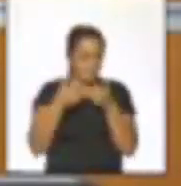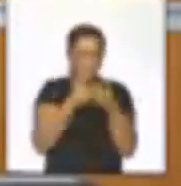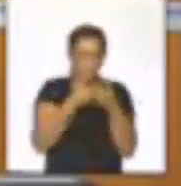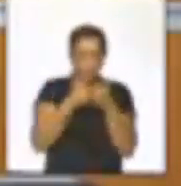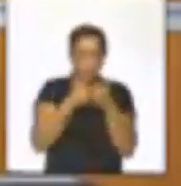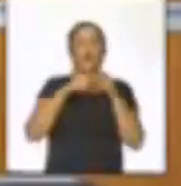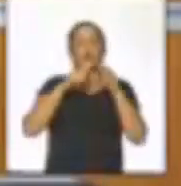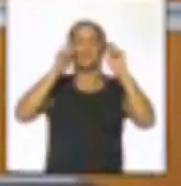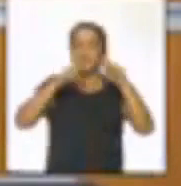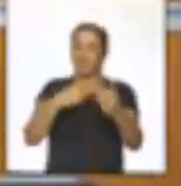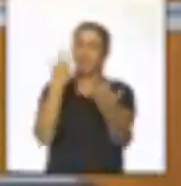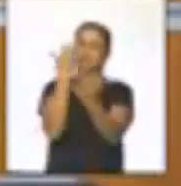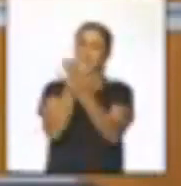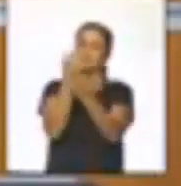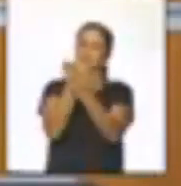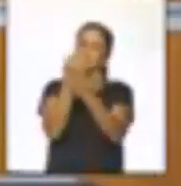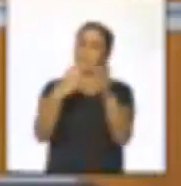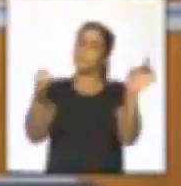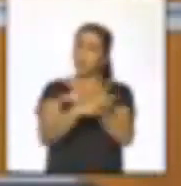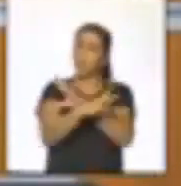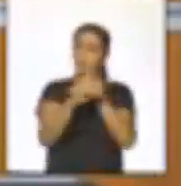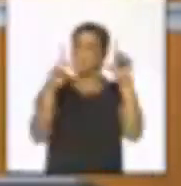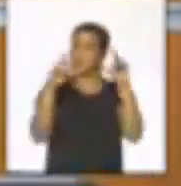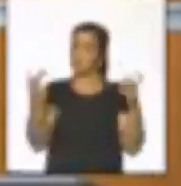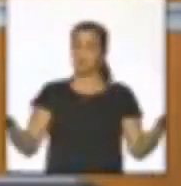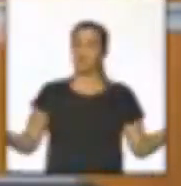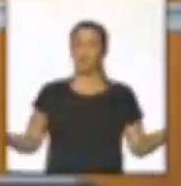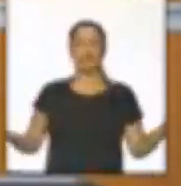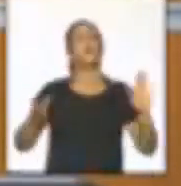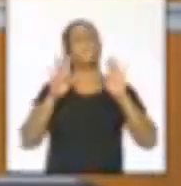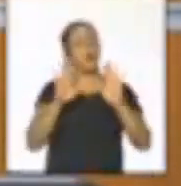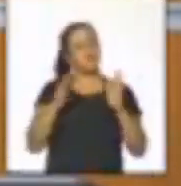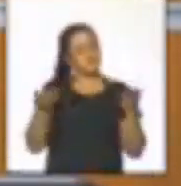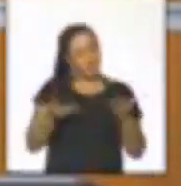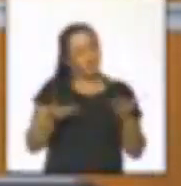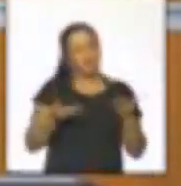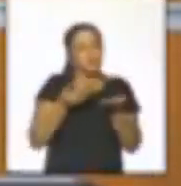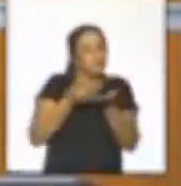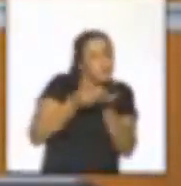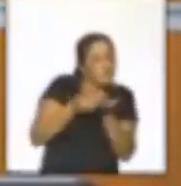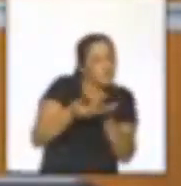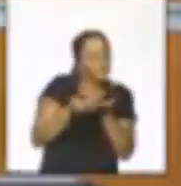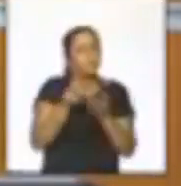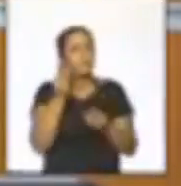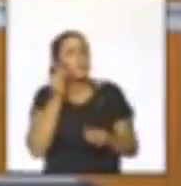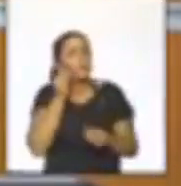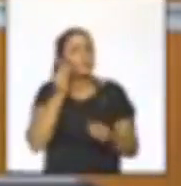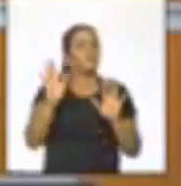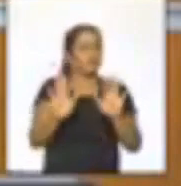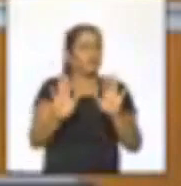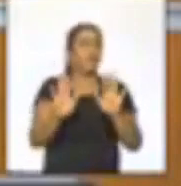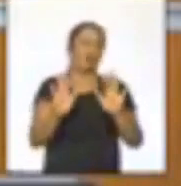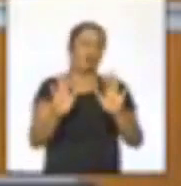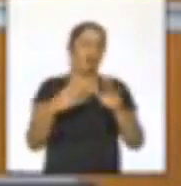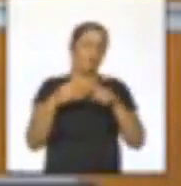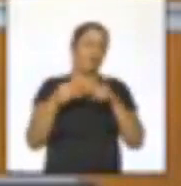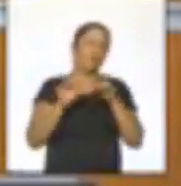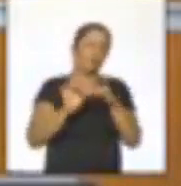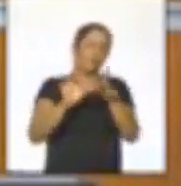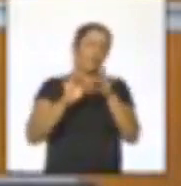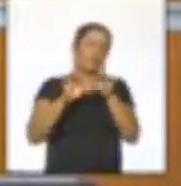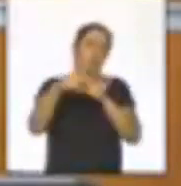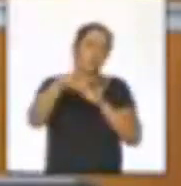tela e salvar a imagem, tá? Mas, por enquanto, como estamos em testes, eu vou deixar